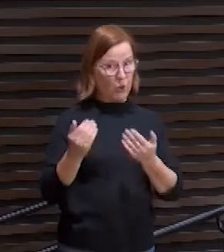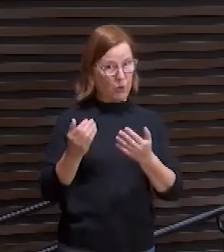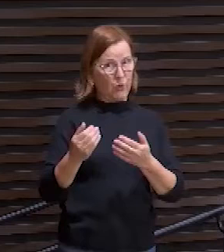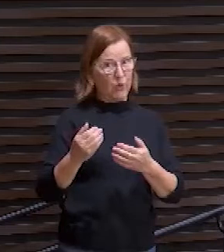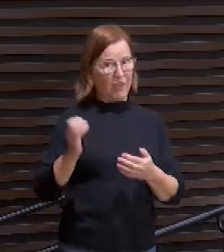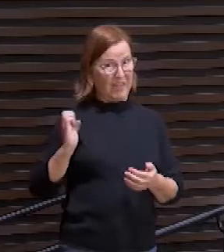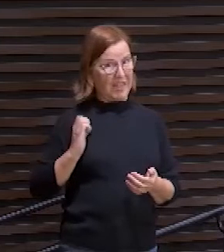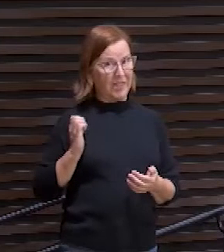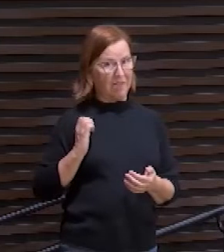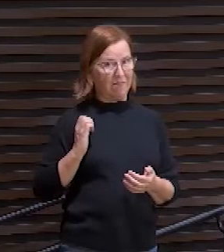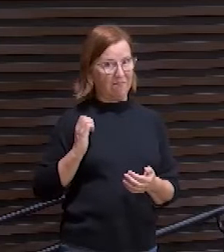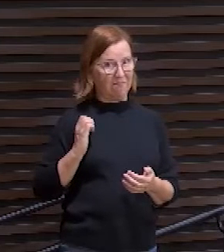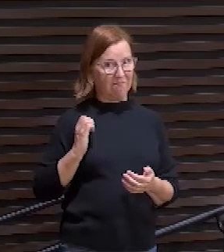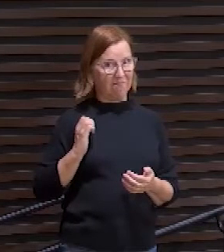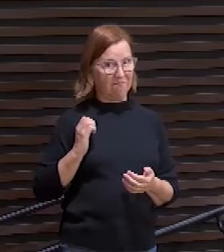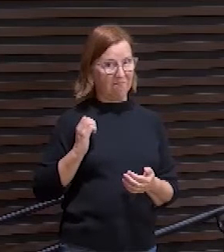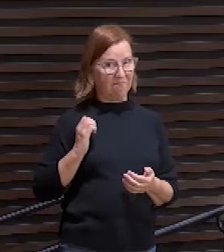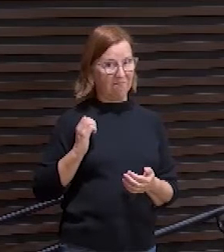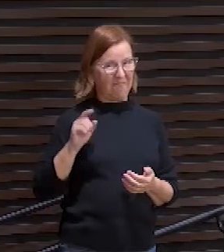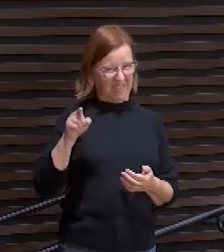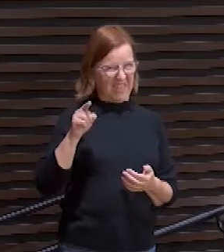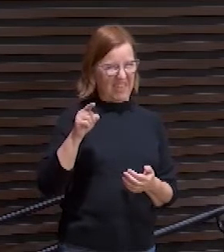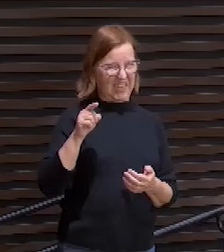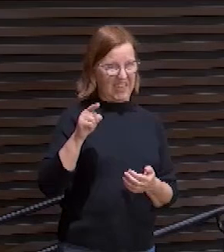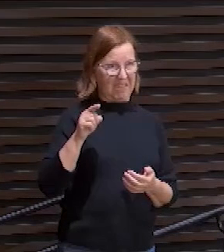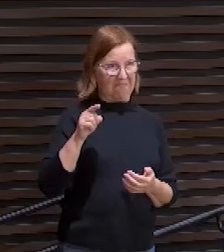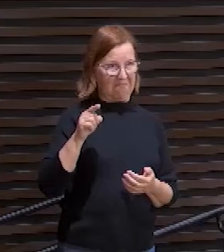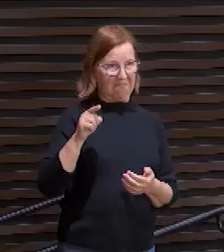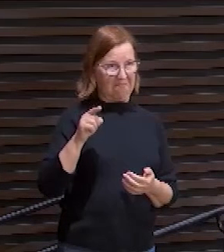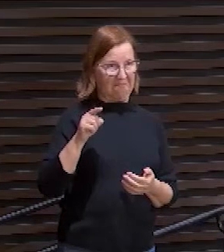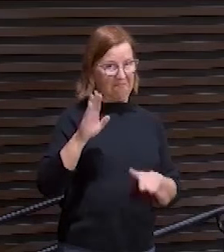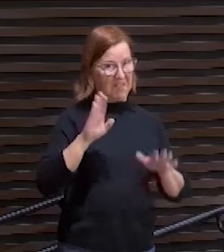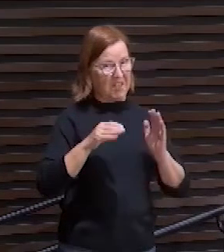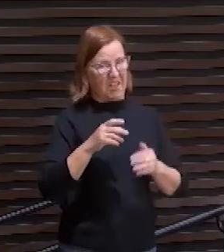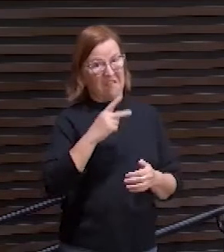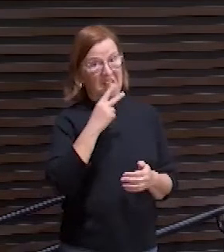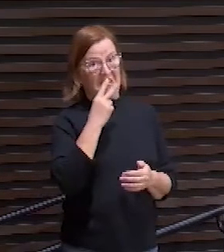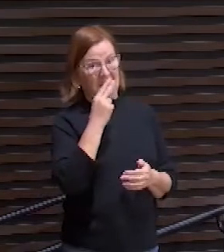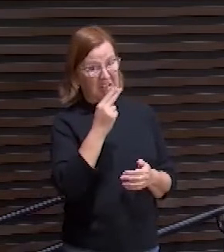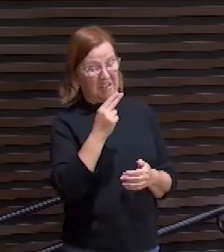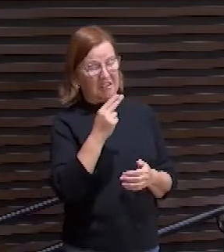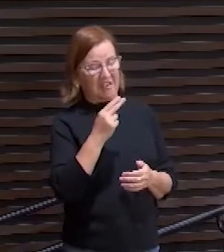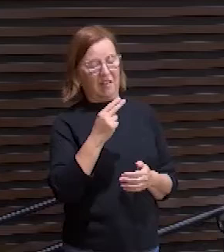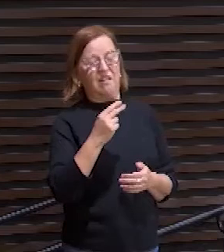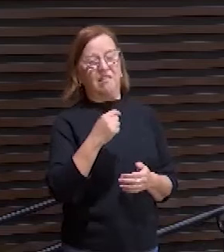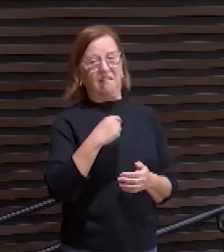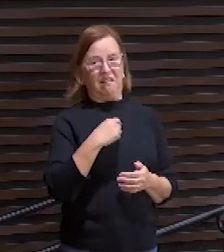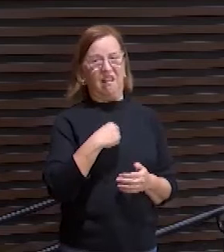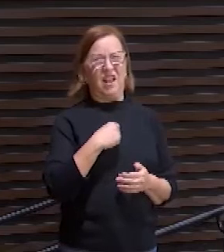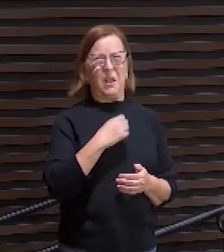se achasse, como de fato ele se achava, uma pessoa boa.